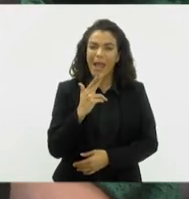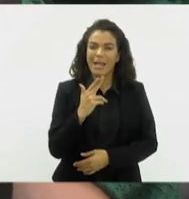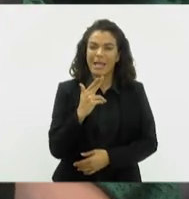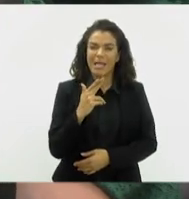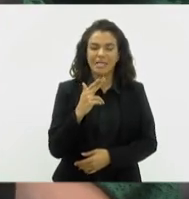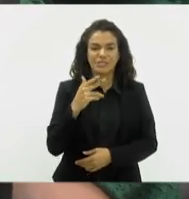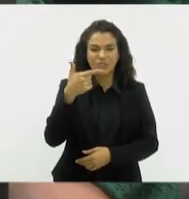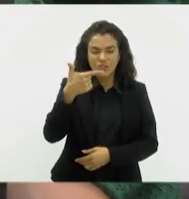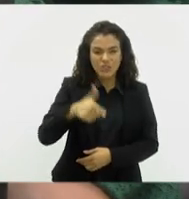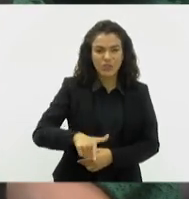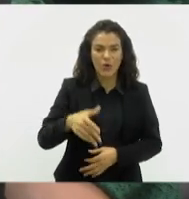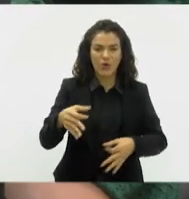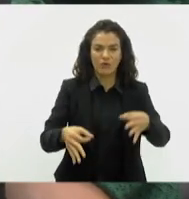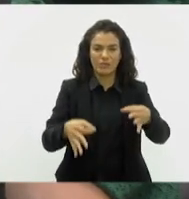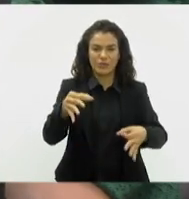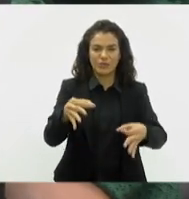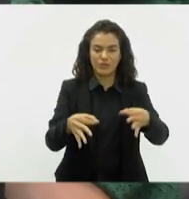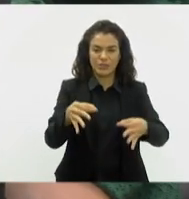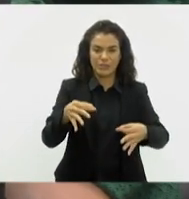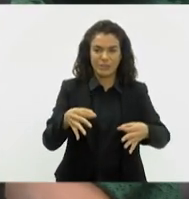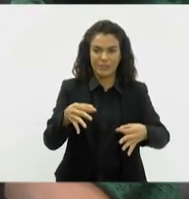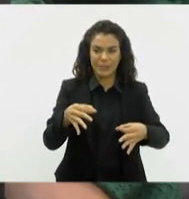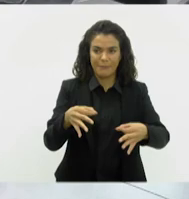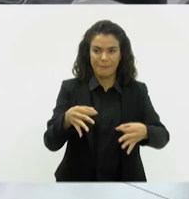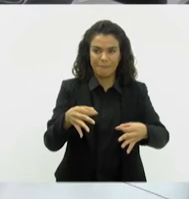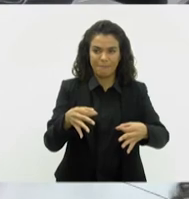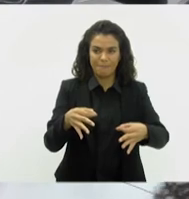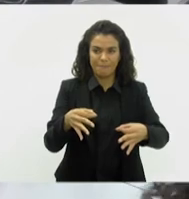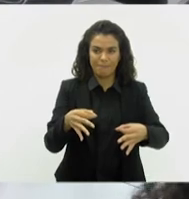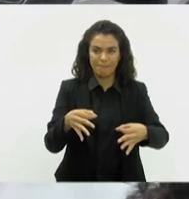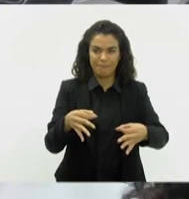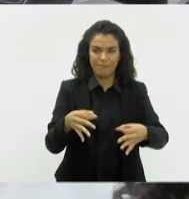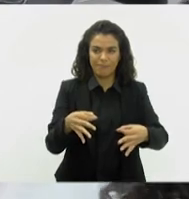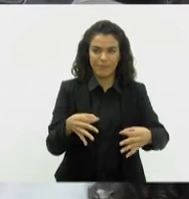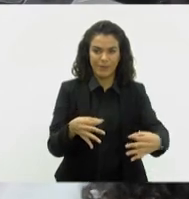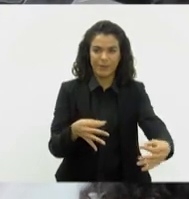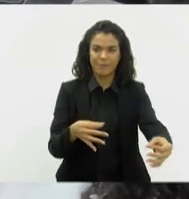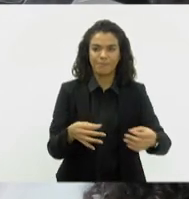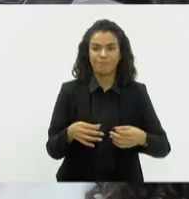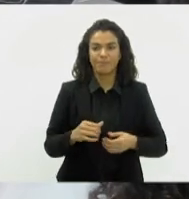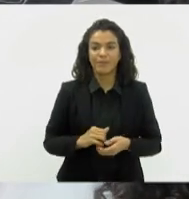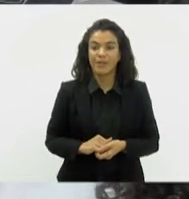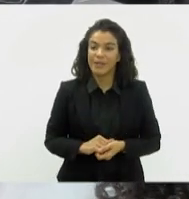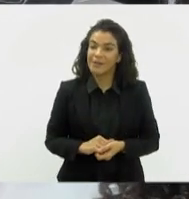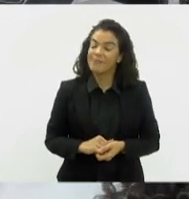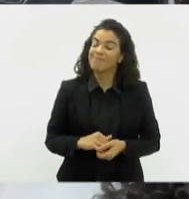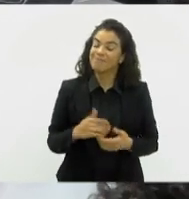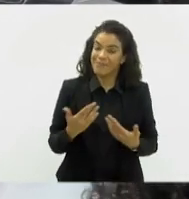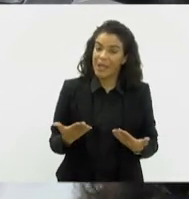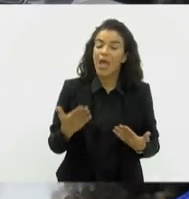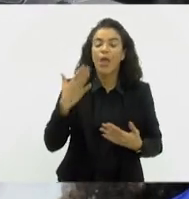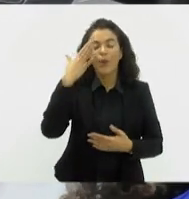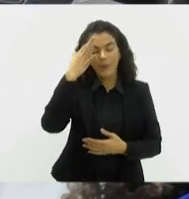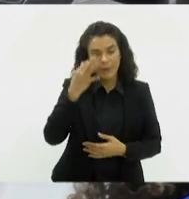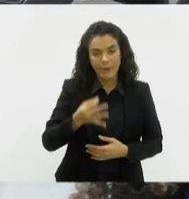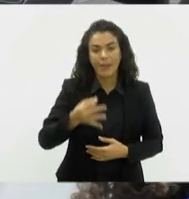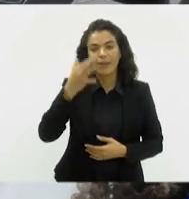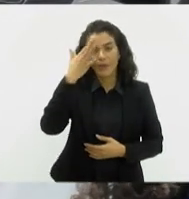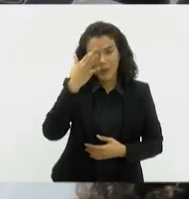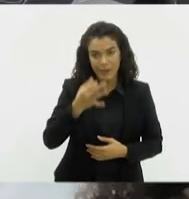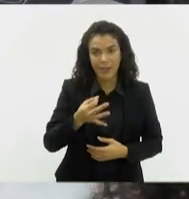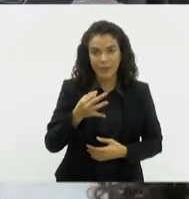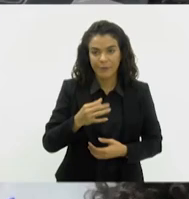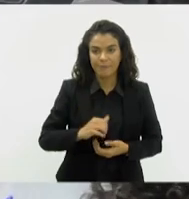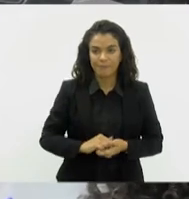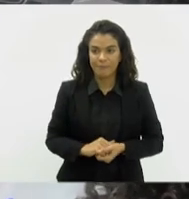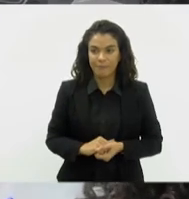no tribunal. A gente precisa saber. E aí o que acontece, Vossa Excelência? Sempre quando eu estou falando, eu sempre sou cortado. Eu sempre sou cortado. Eu entendo. O